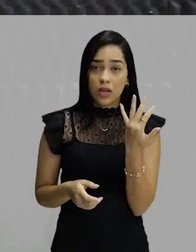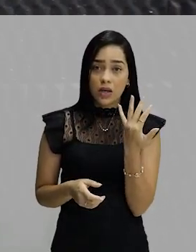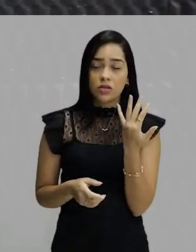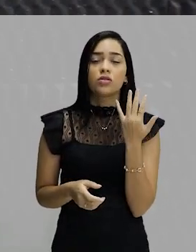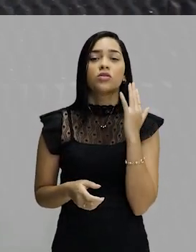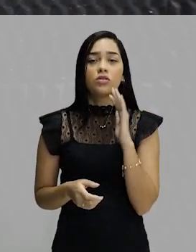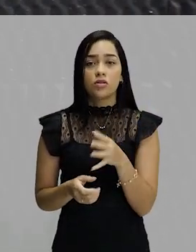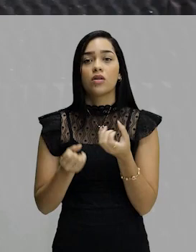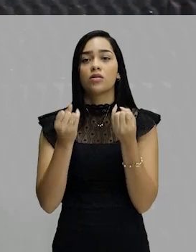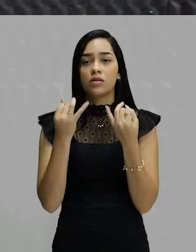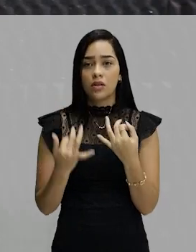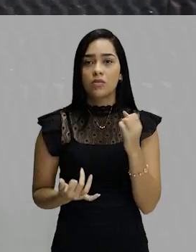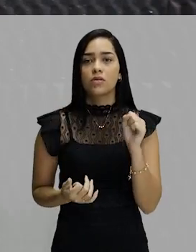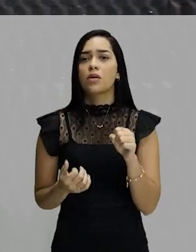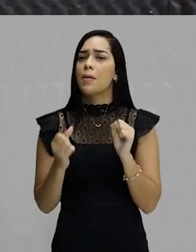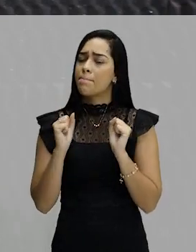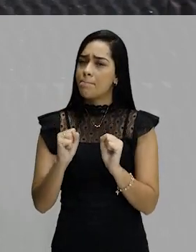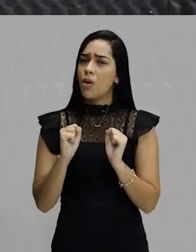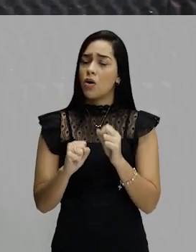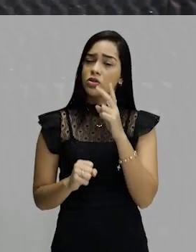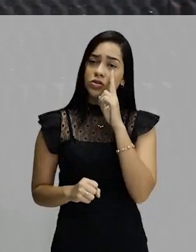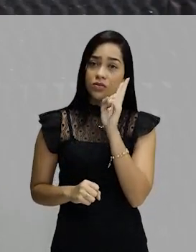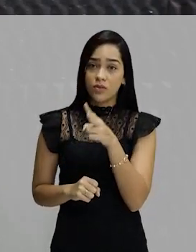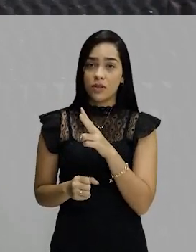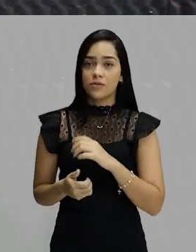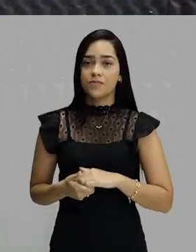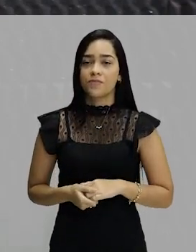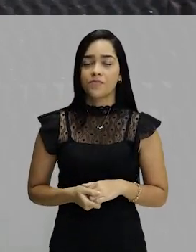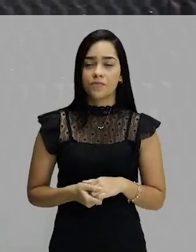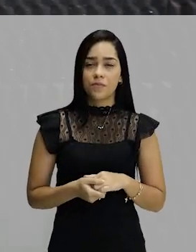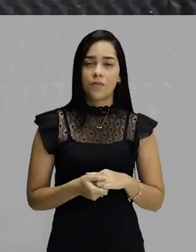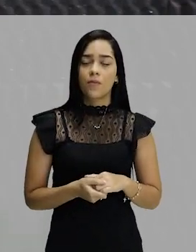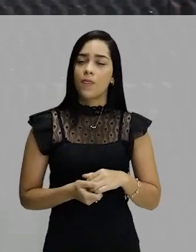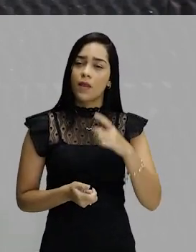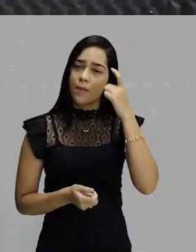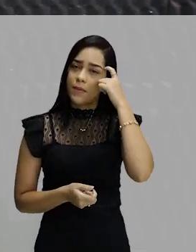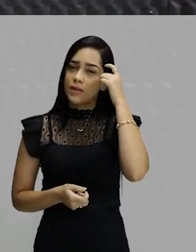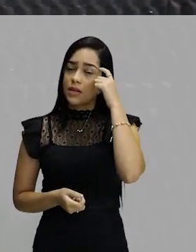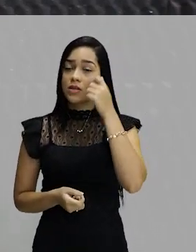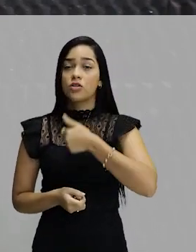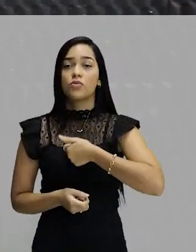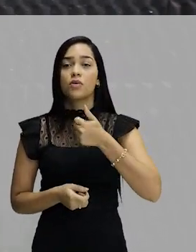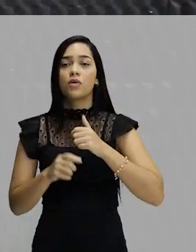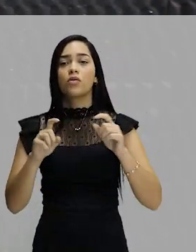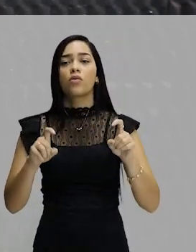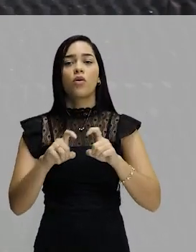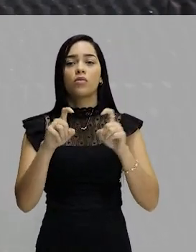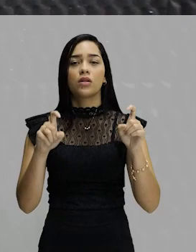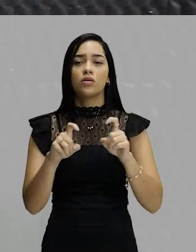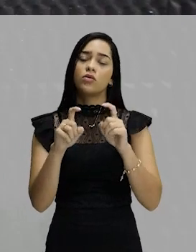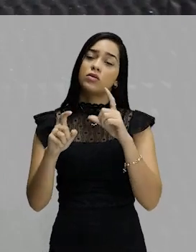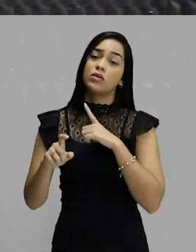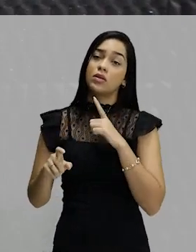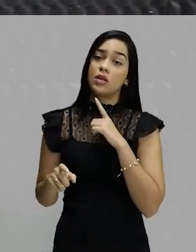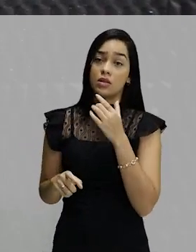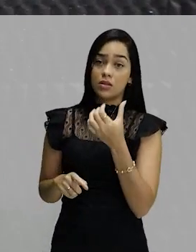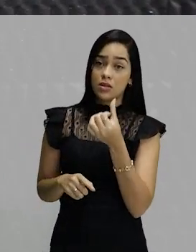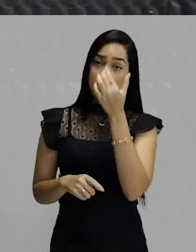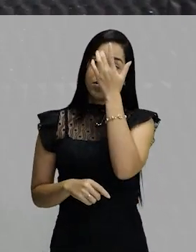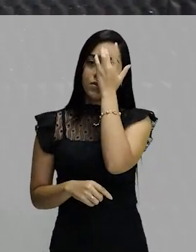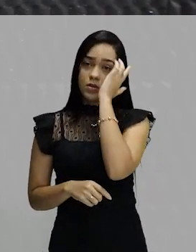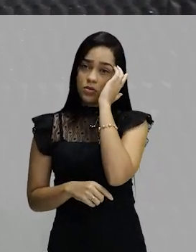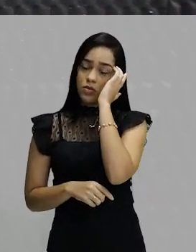Já falamos disso aqui? Pode, veja bem. Vamos supor que aqui seja o primeiro computador. Eu tenho 6